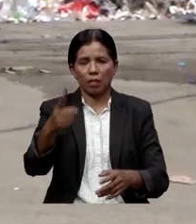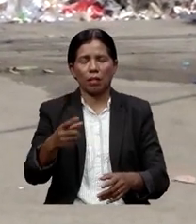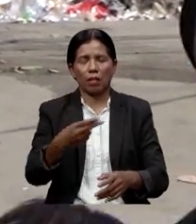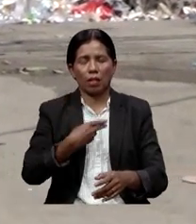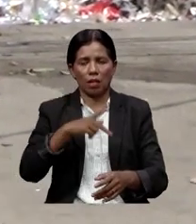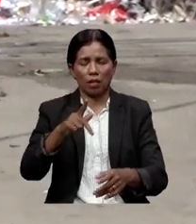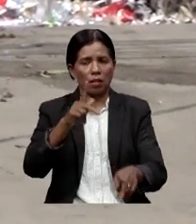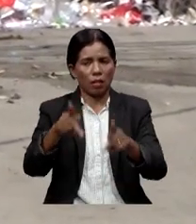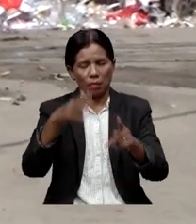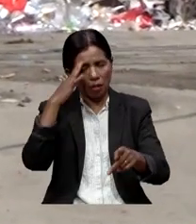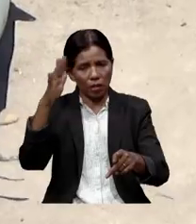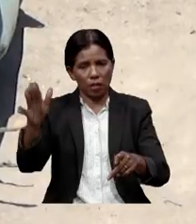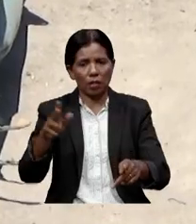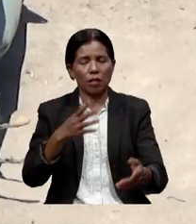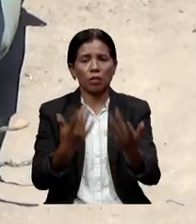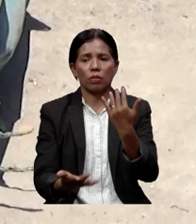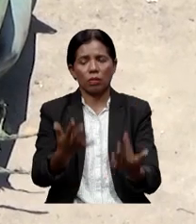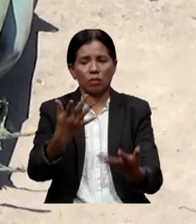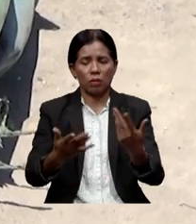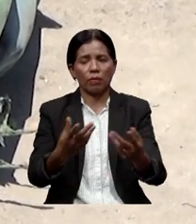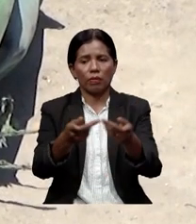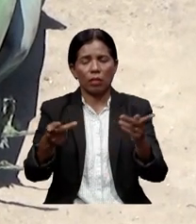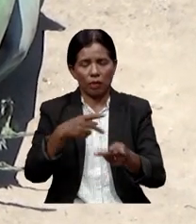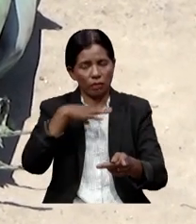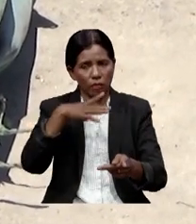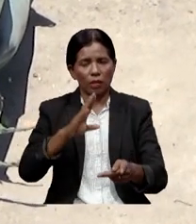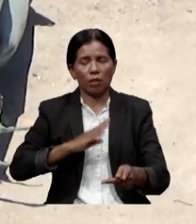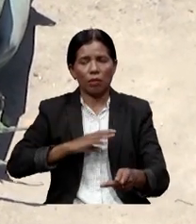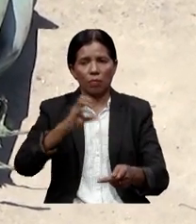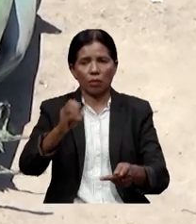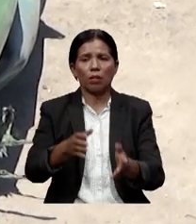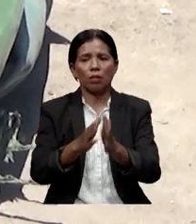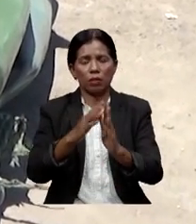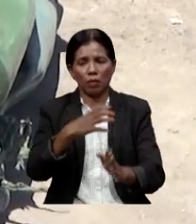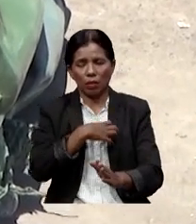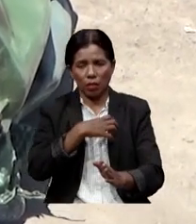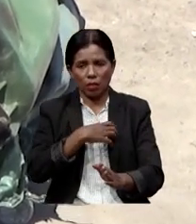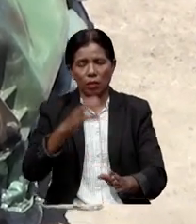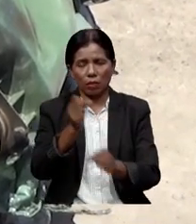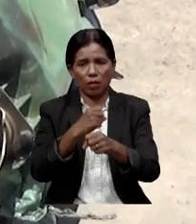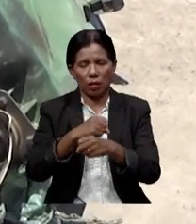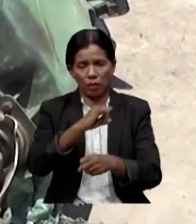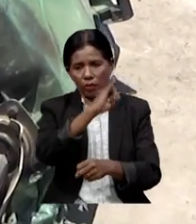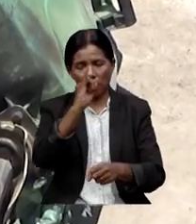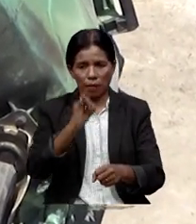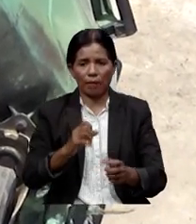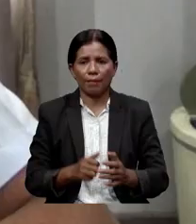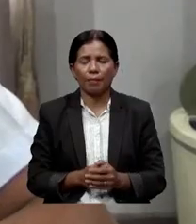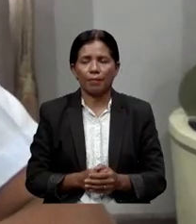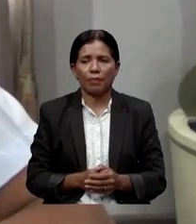e ma desconhecido balo nebe suno leixo e a área comoronien no russo polícia atual investigação. Tira ne